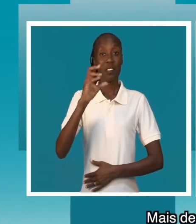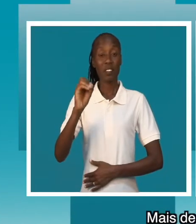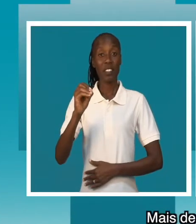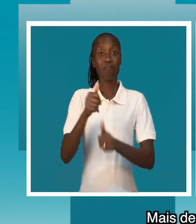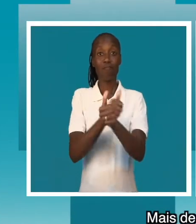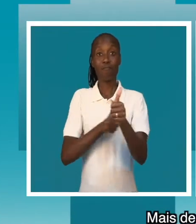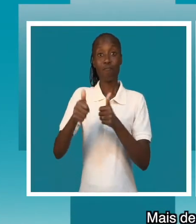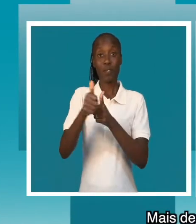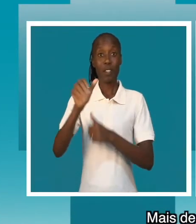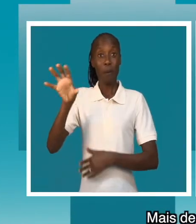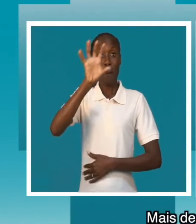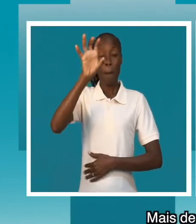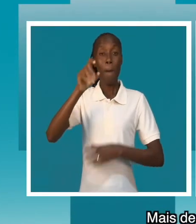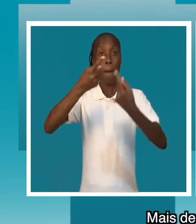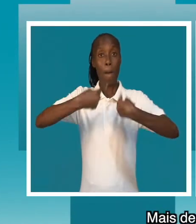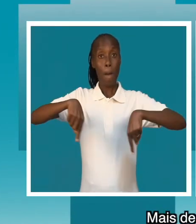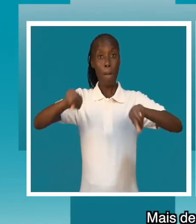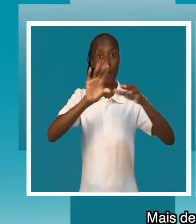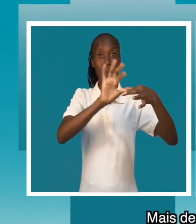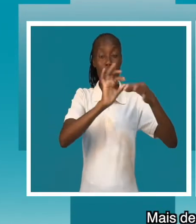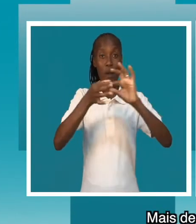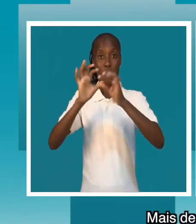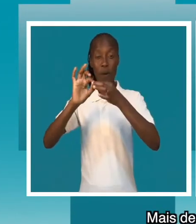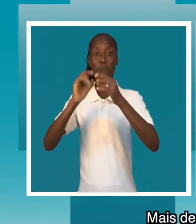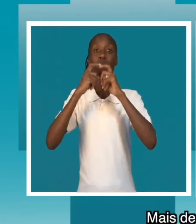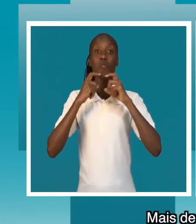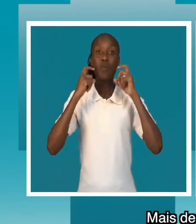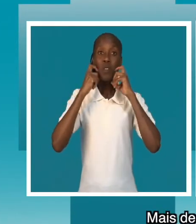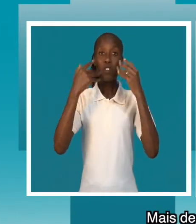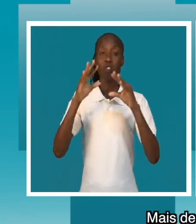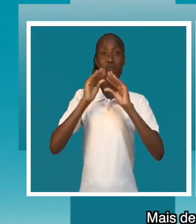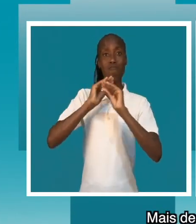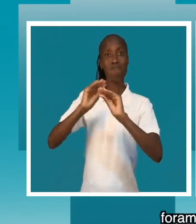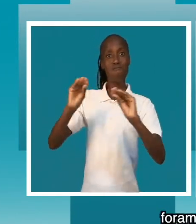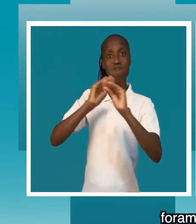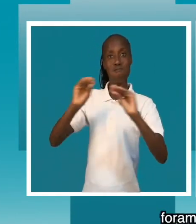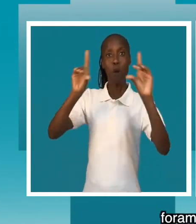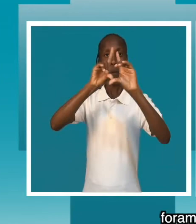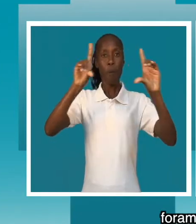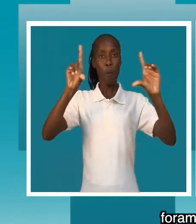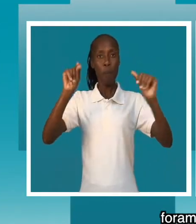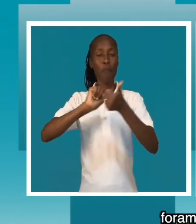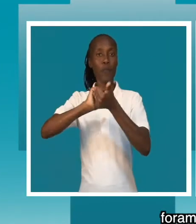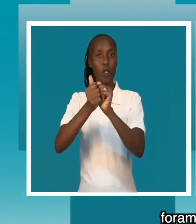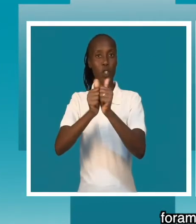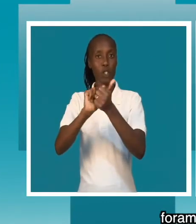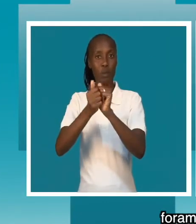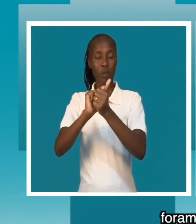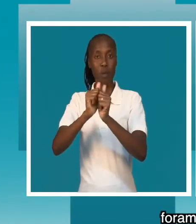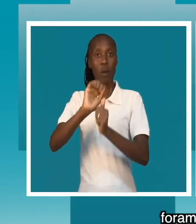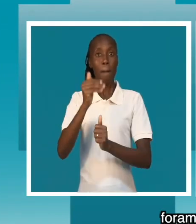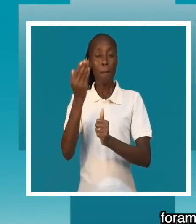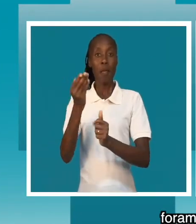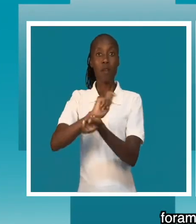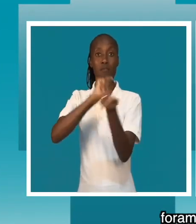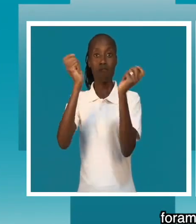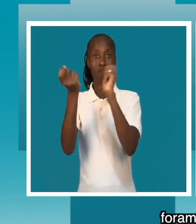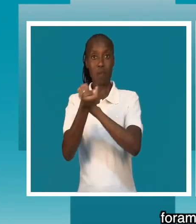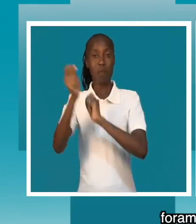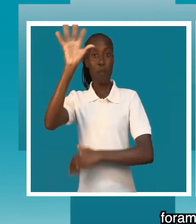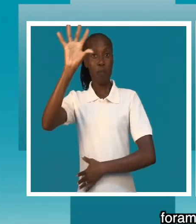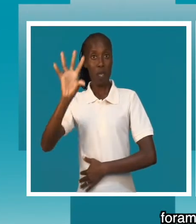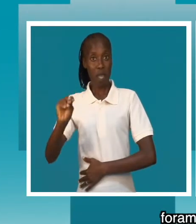Mais de 20 representantes provinciais do Comitê Paralímpico de Moçambique foram capacitados em matérias de desporto